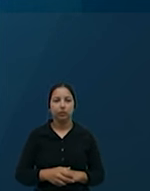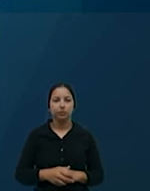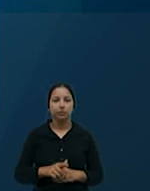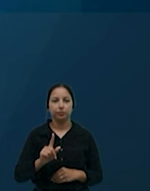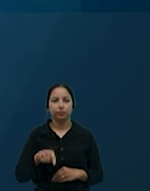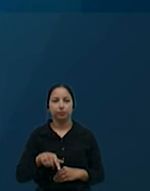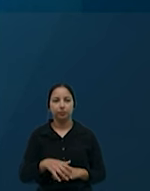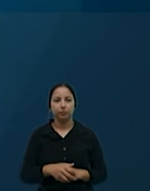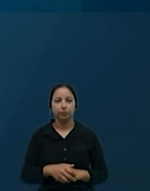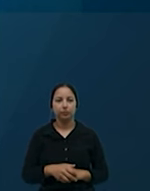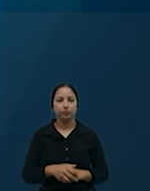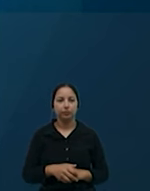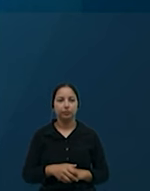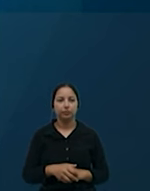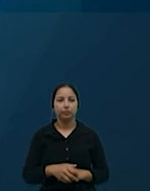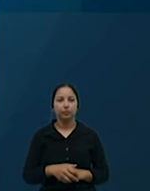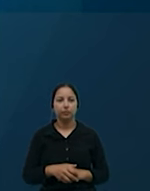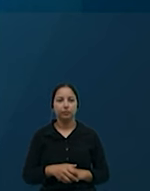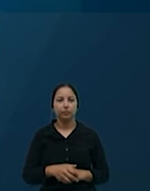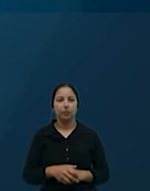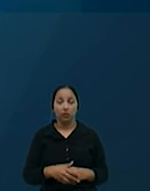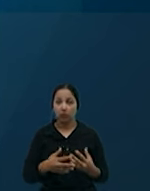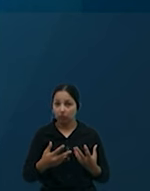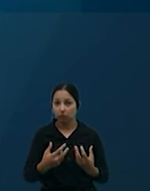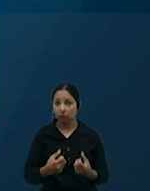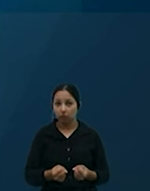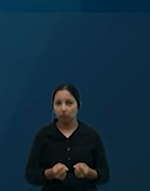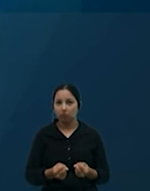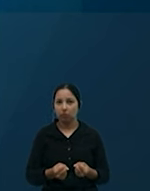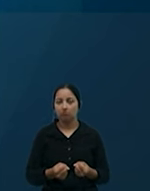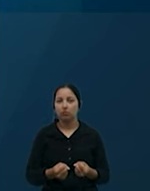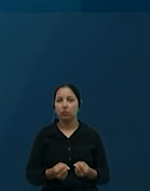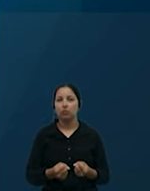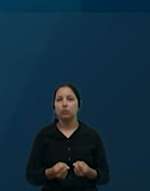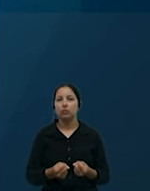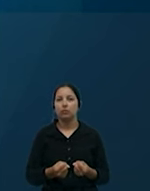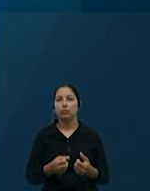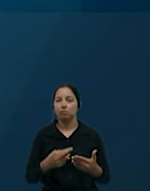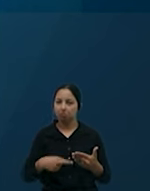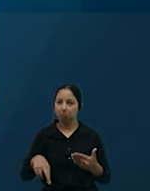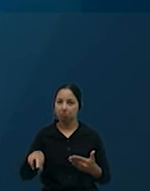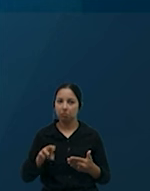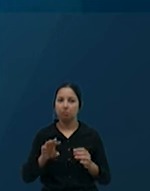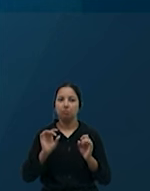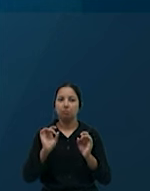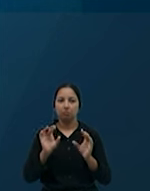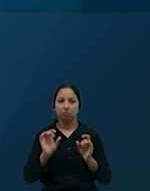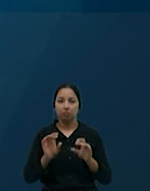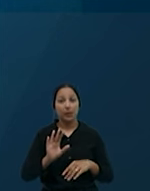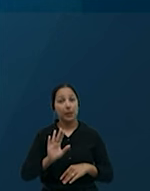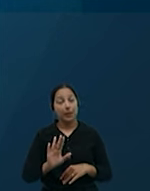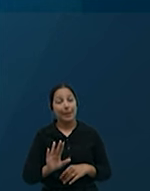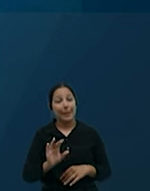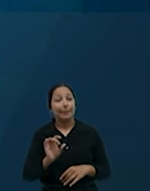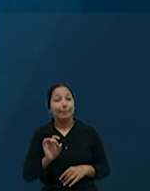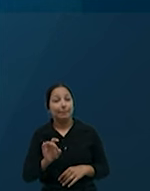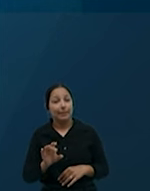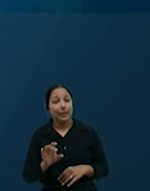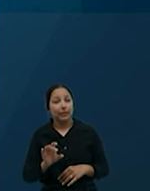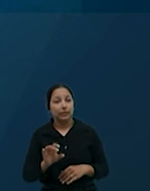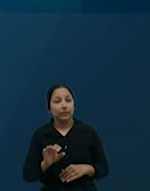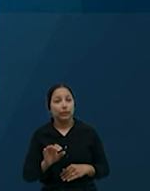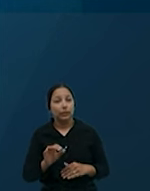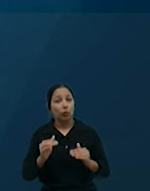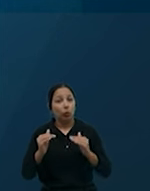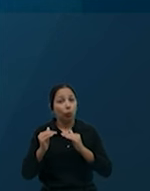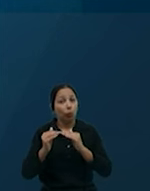a de dar provimento ao agravo para conhecer o próprio recurso especial, mas caso não haja convergência